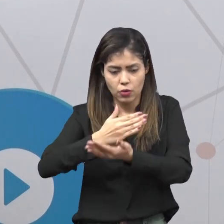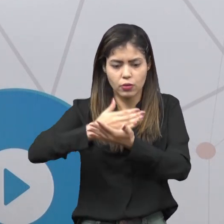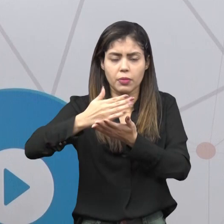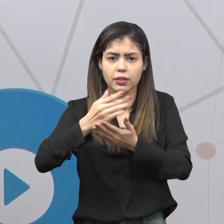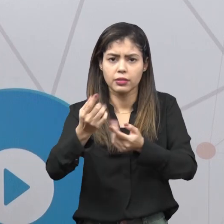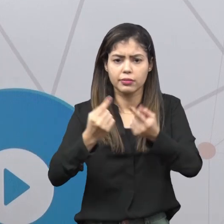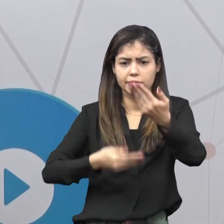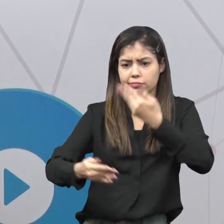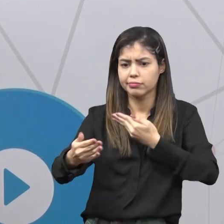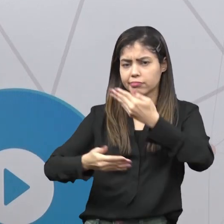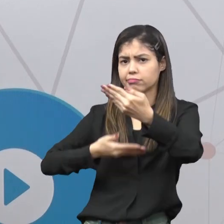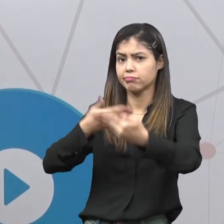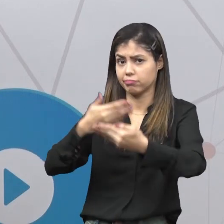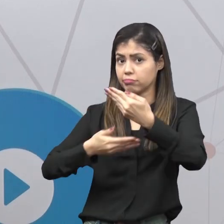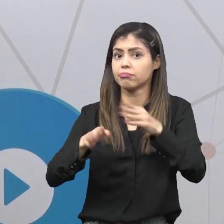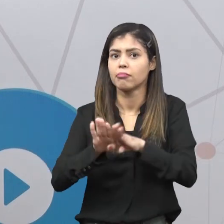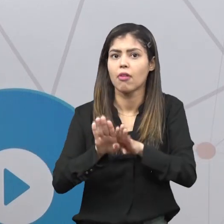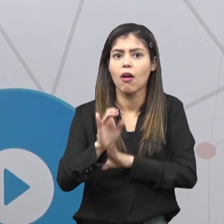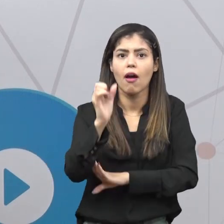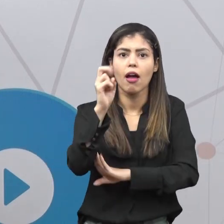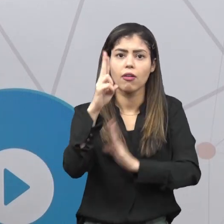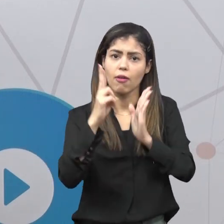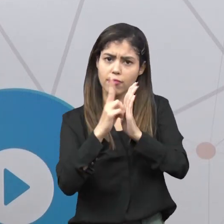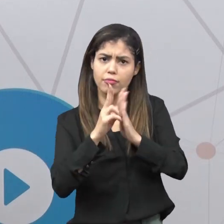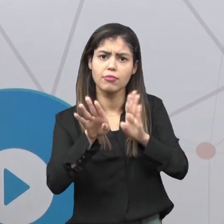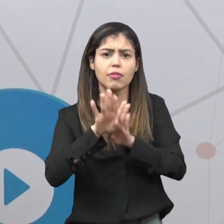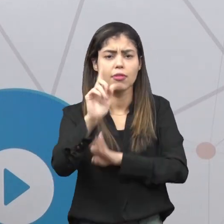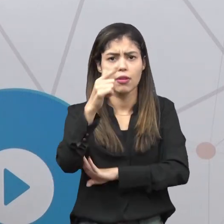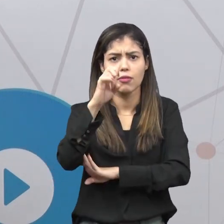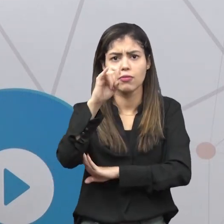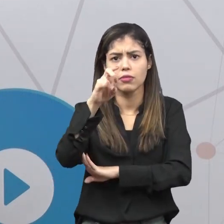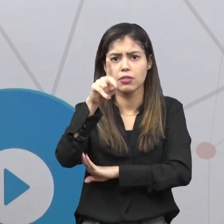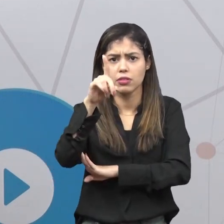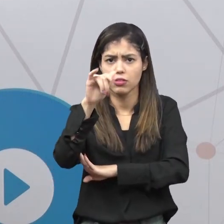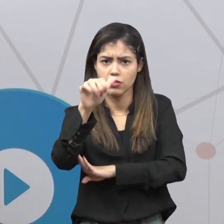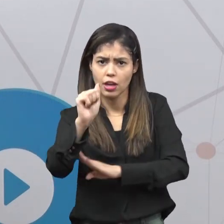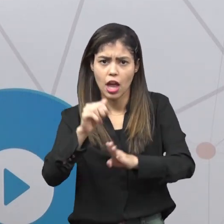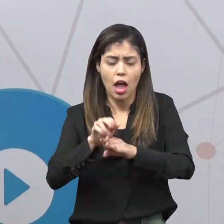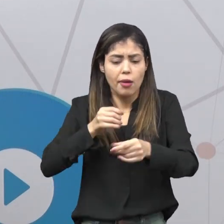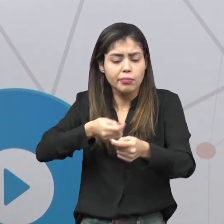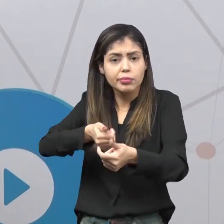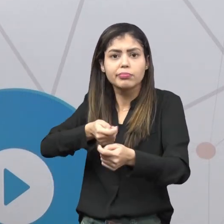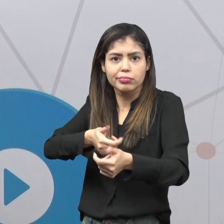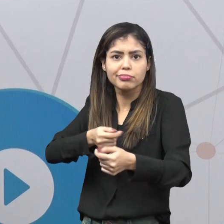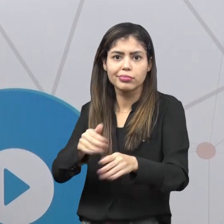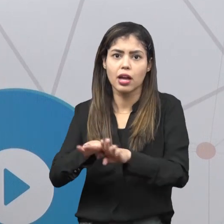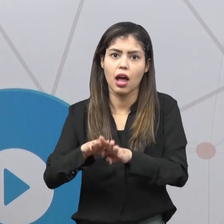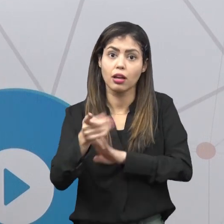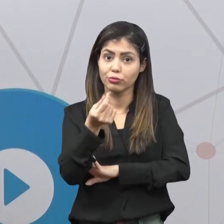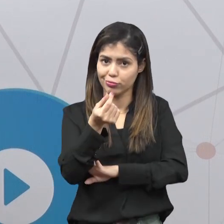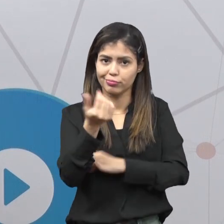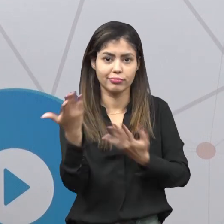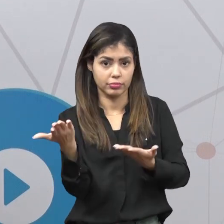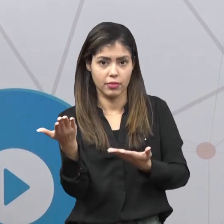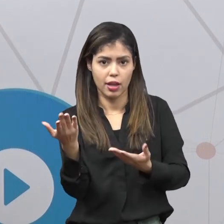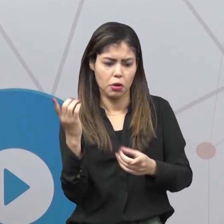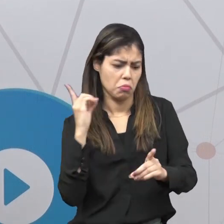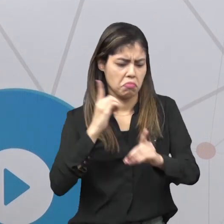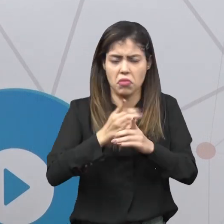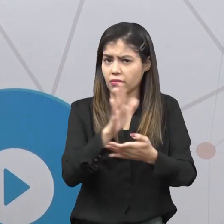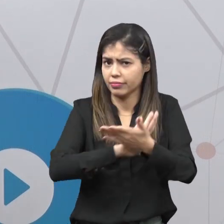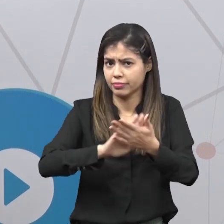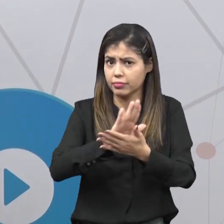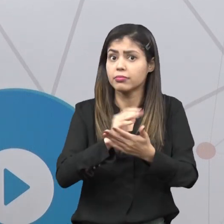das especiarias, era mais vantajoso do que investir recursos aí nessa terra recém-descoberta.